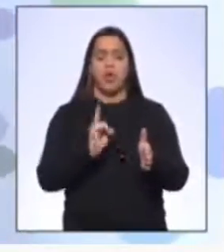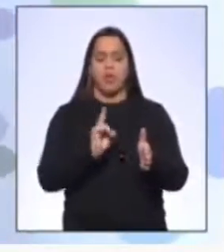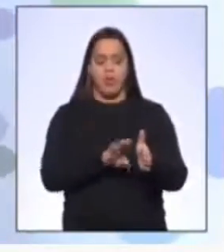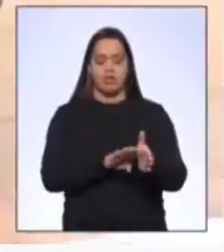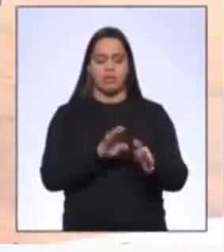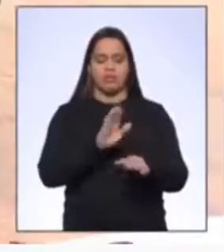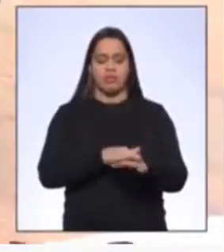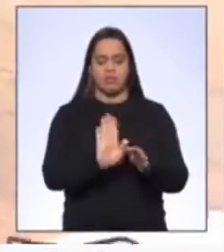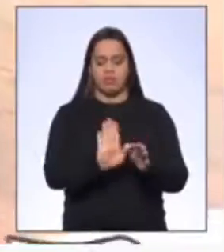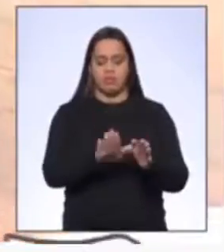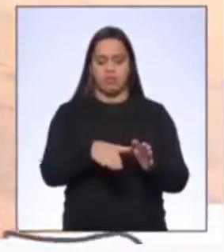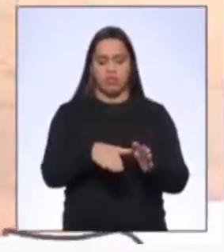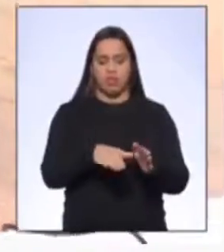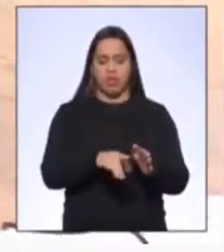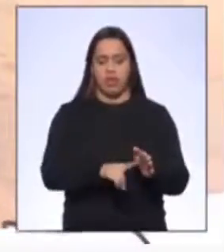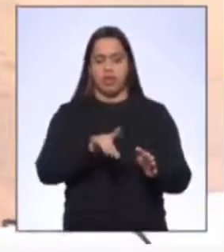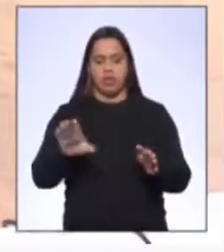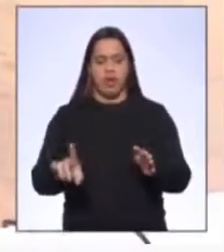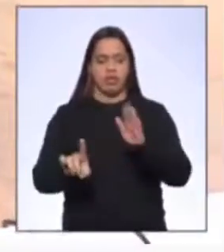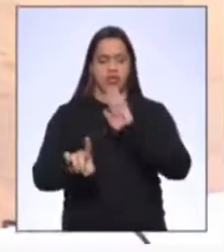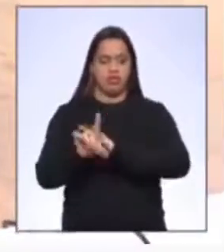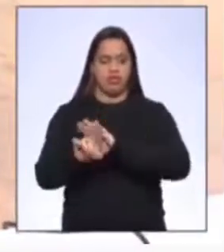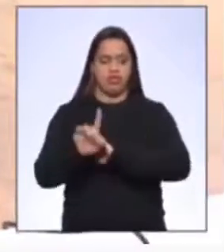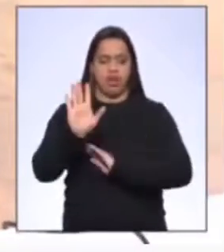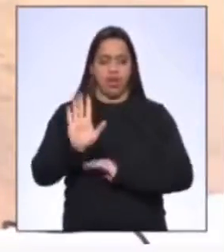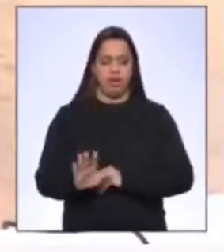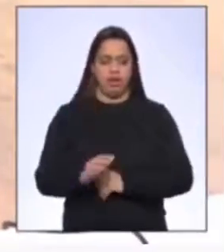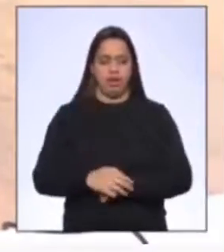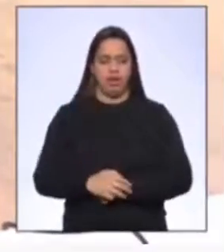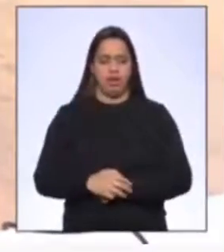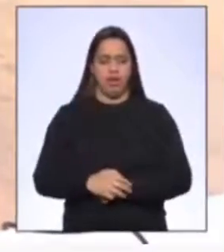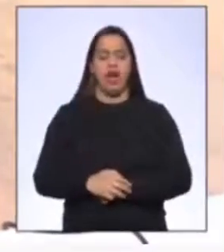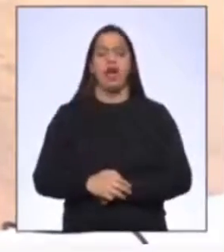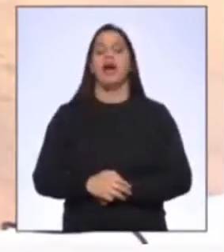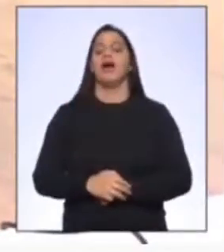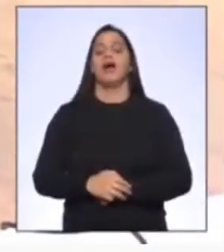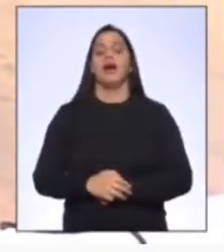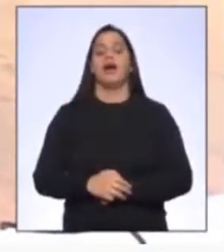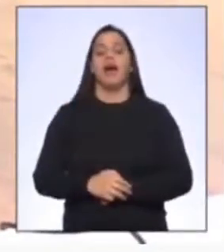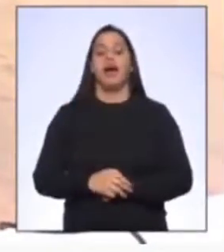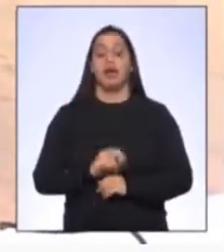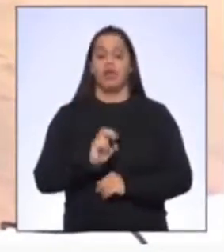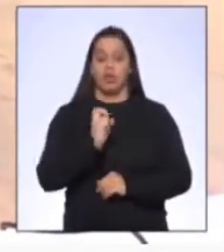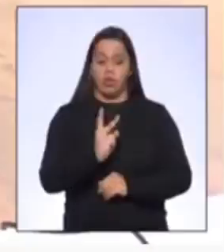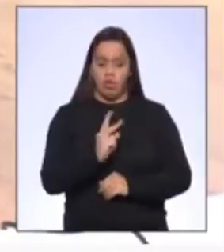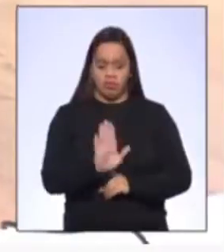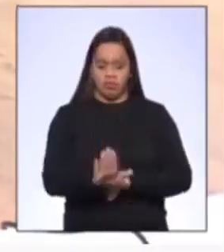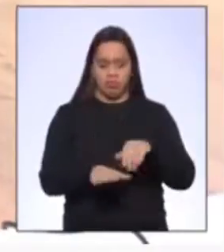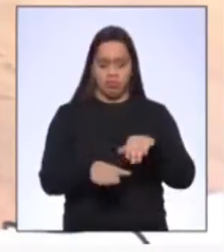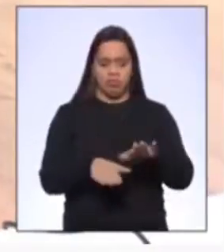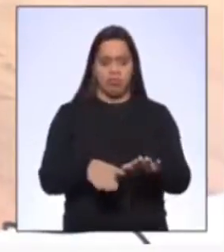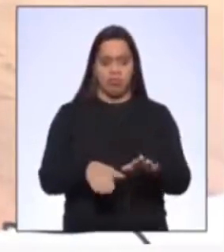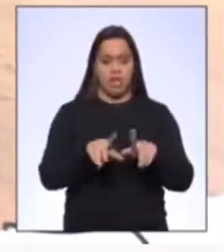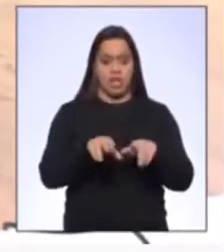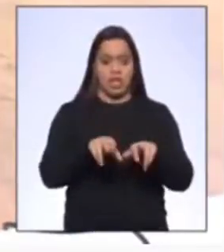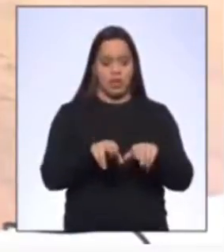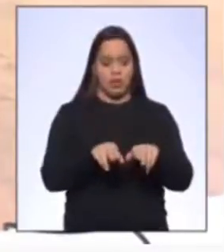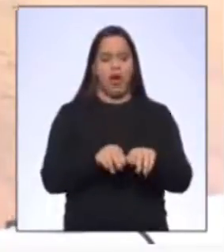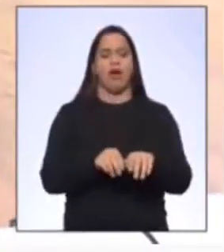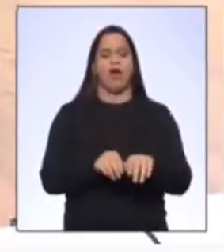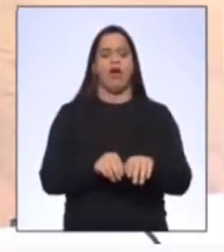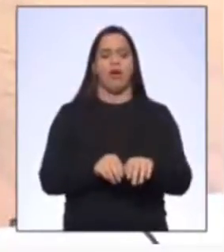direita o ok agora dá dois passos iguais o que você deu anteriormente para frente para trás